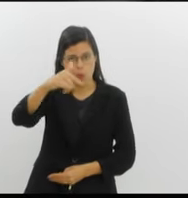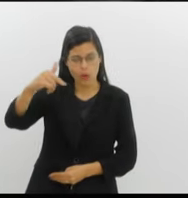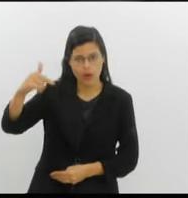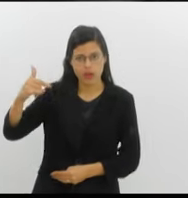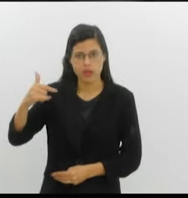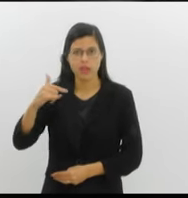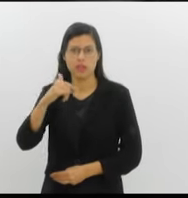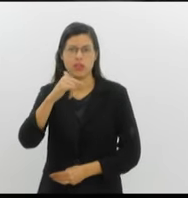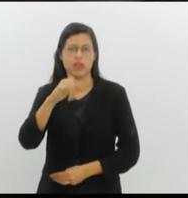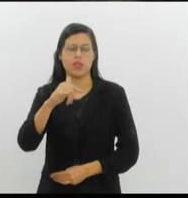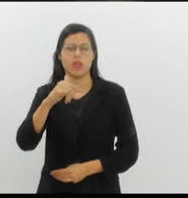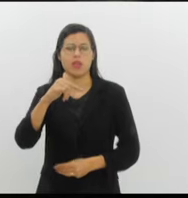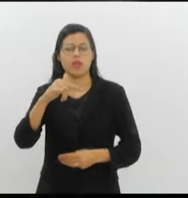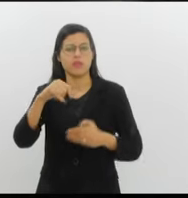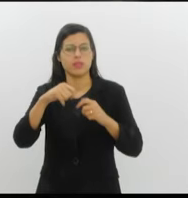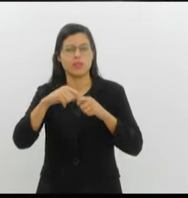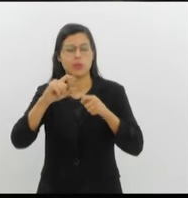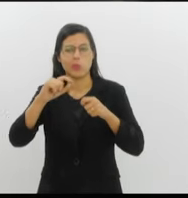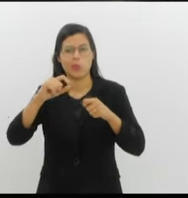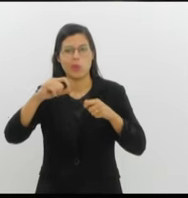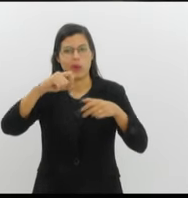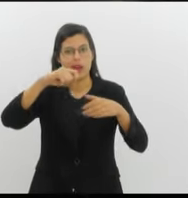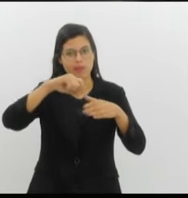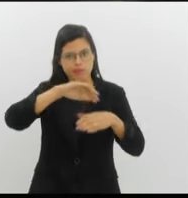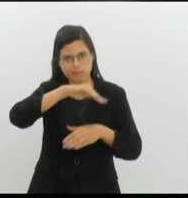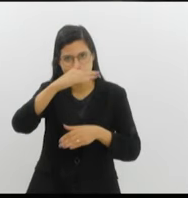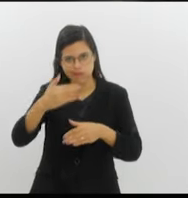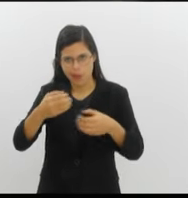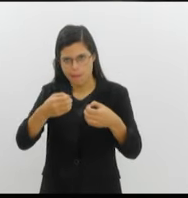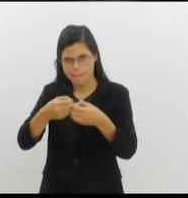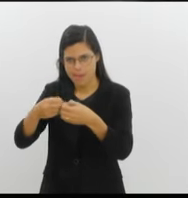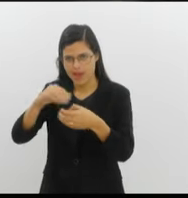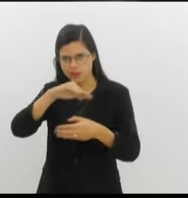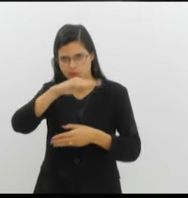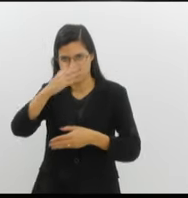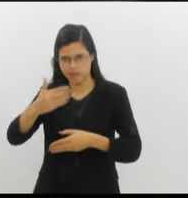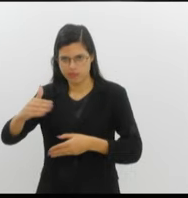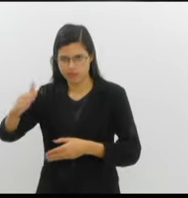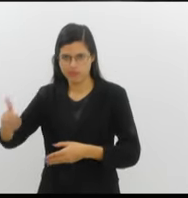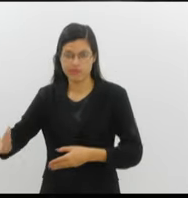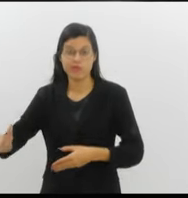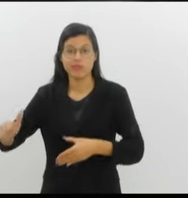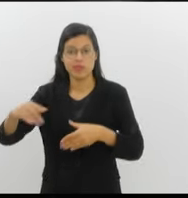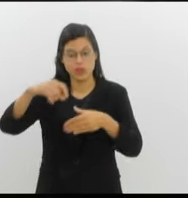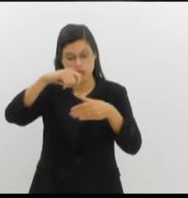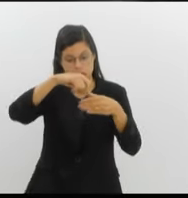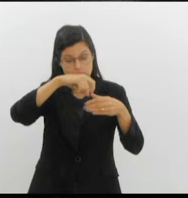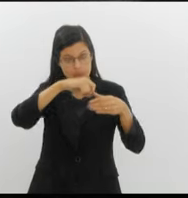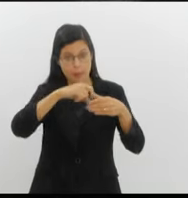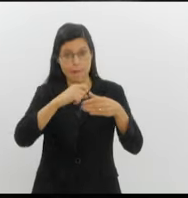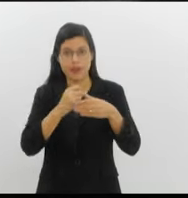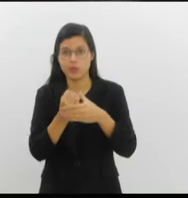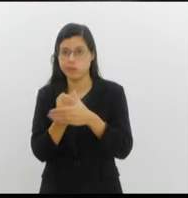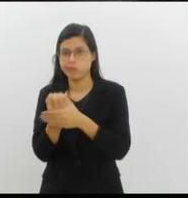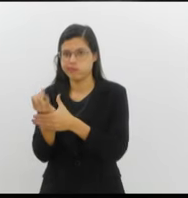sementes lançando sobre as áreas de encosta devastadas, muitas dessas sementes irão